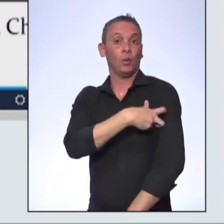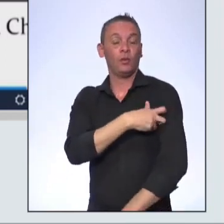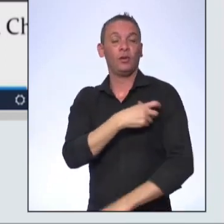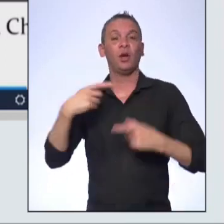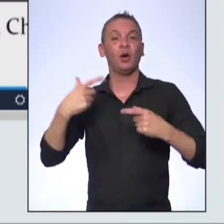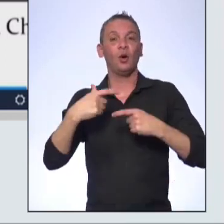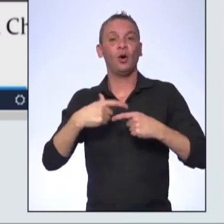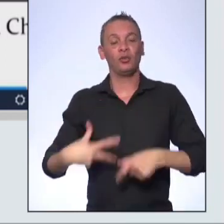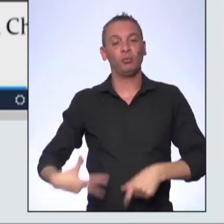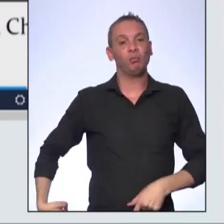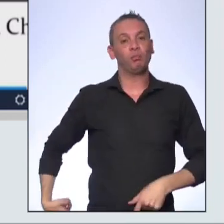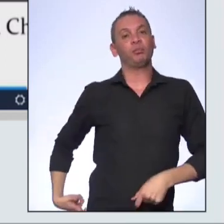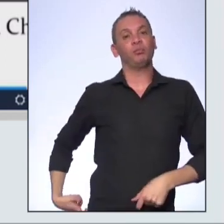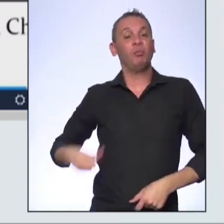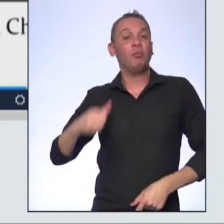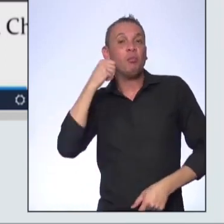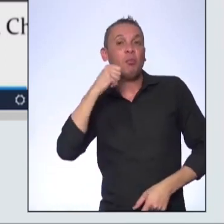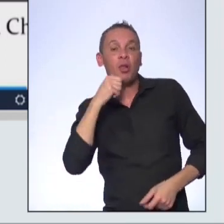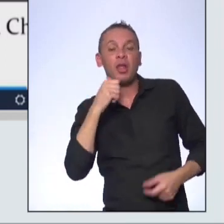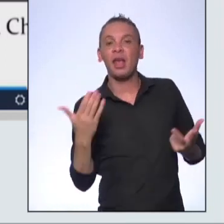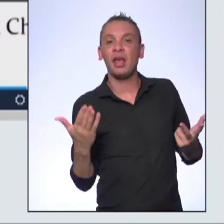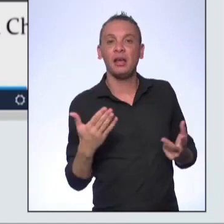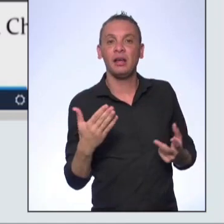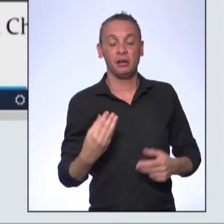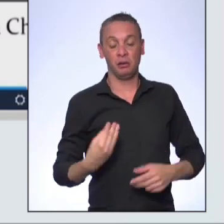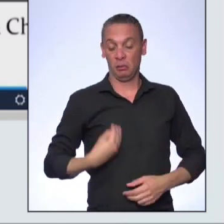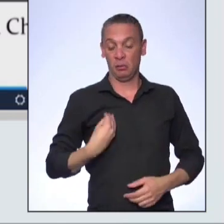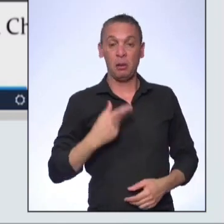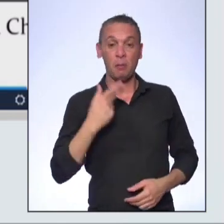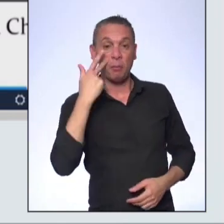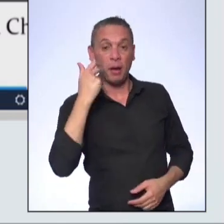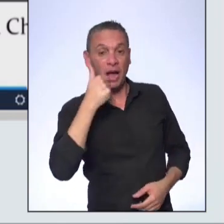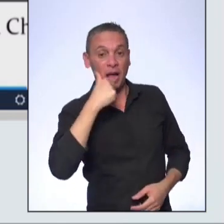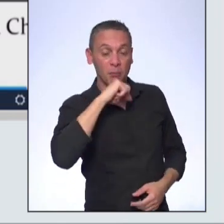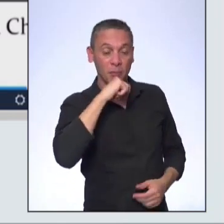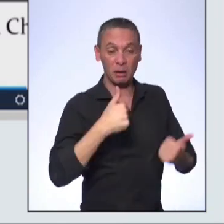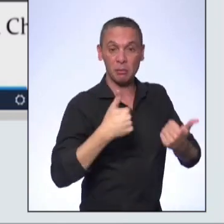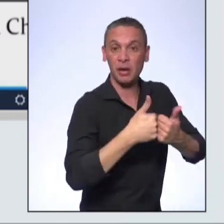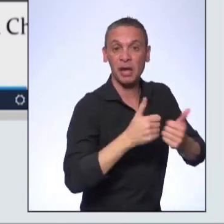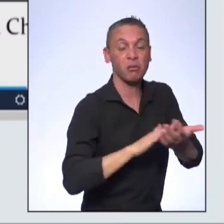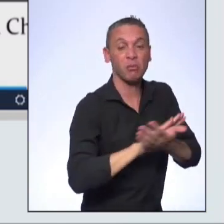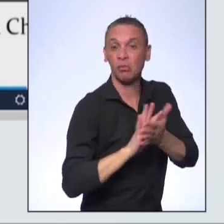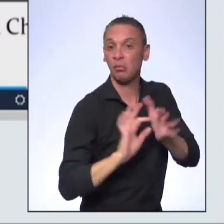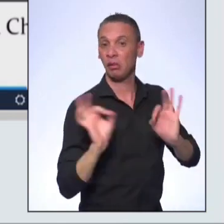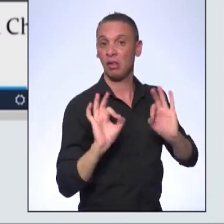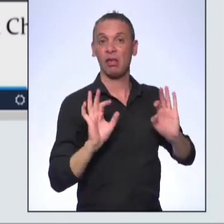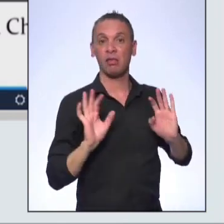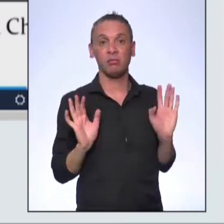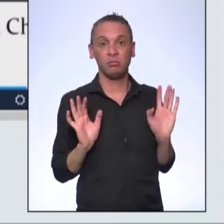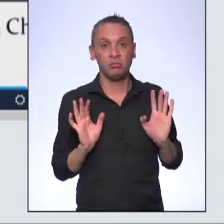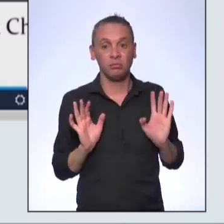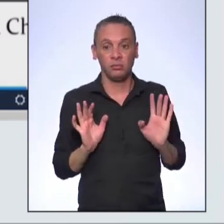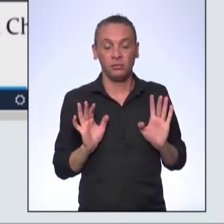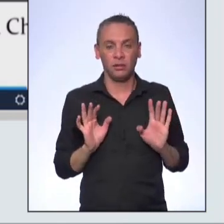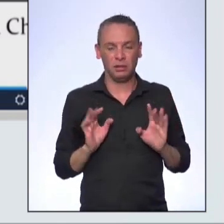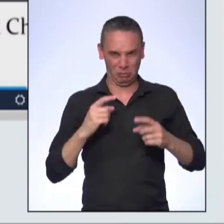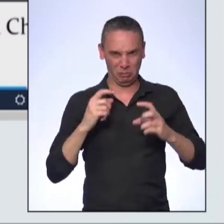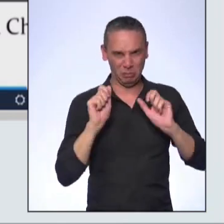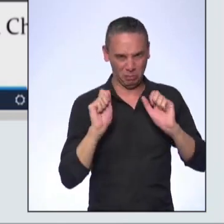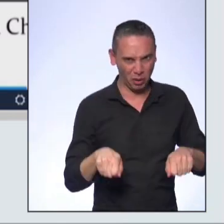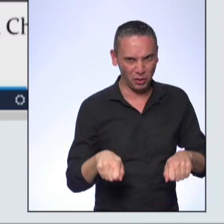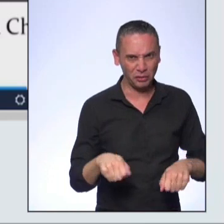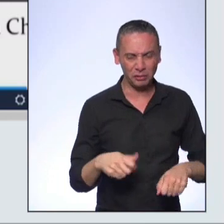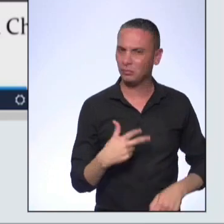partes íntimas do corpo das mulheres, sem a presença de seus pais, irmãos ou maridos. Esse tipo de comportamento